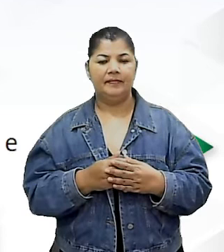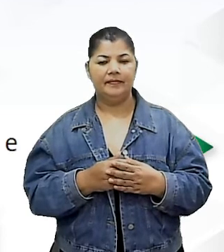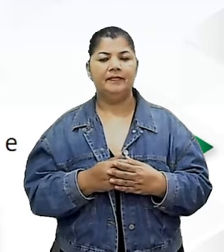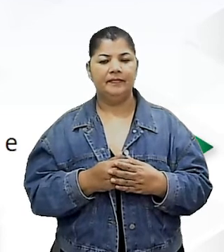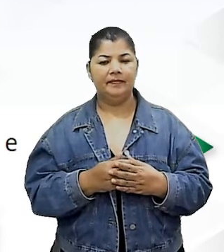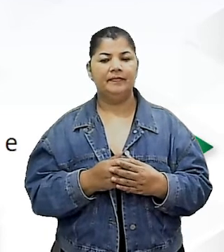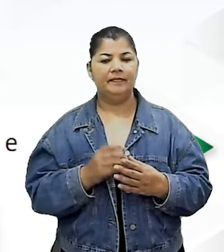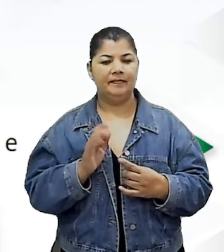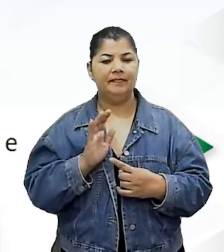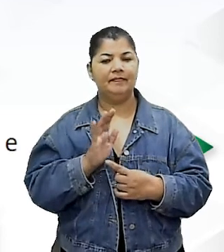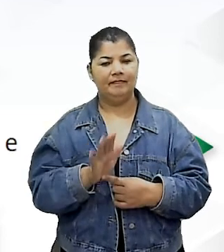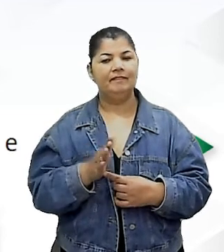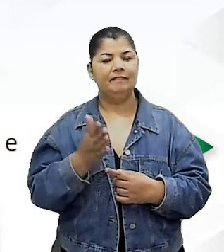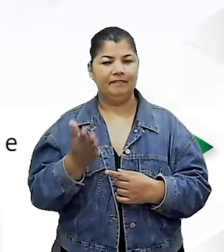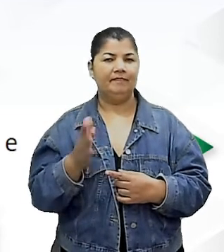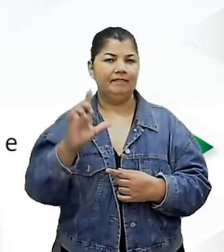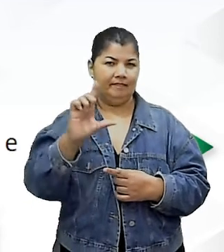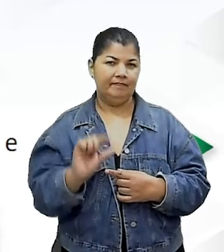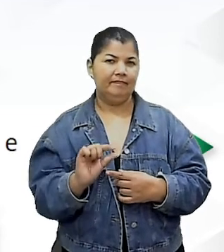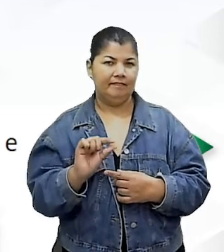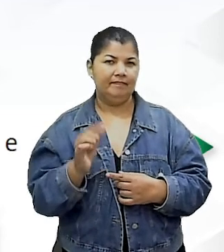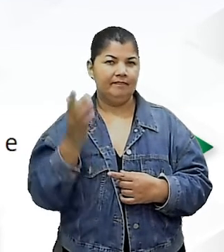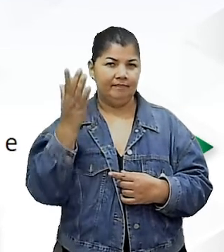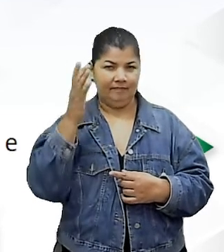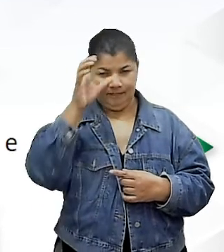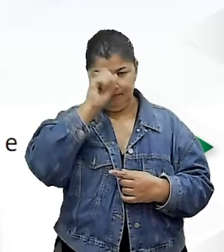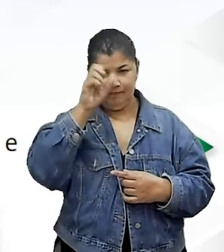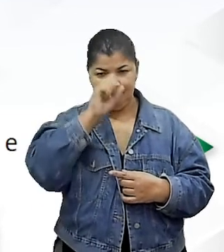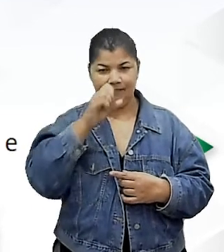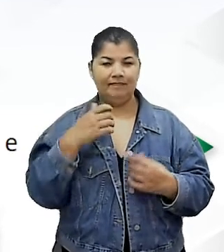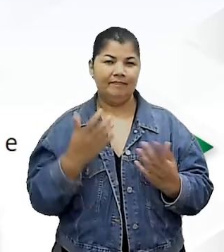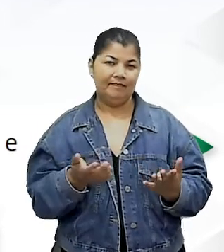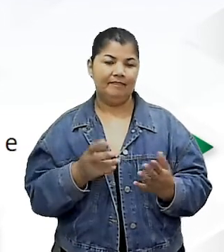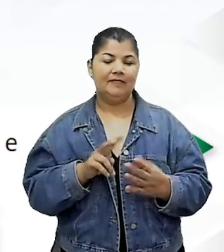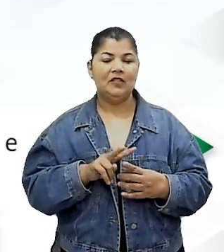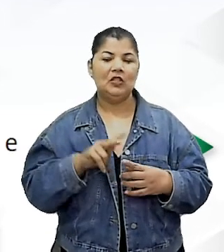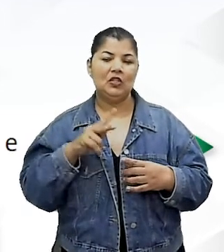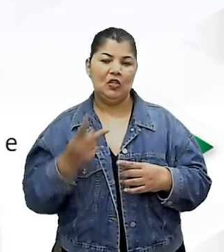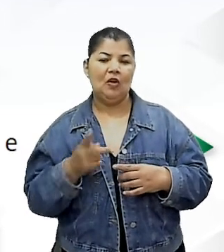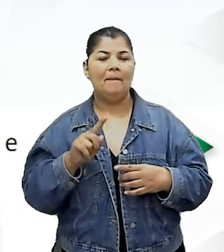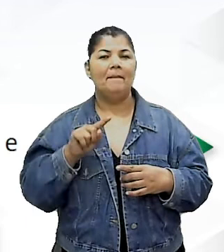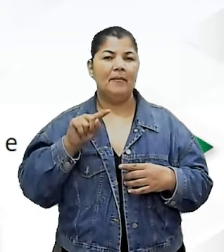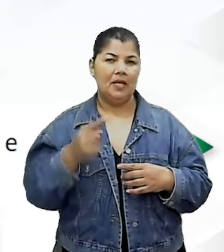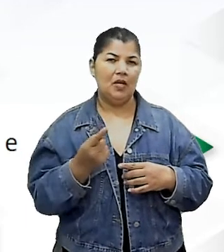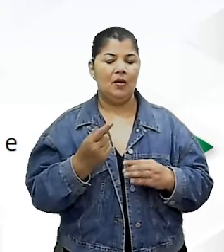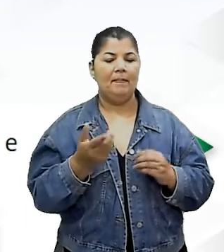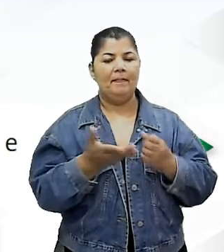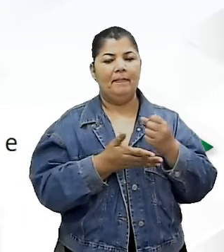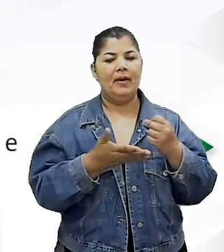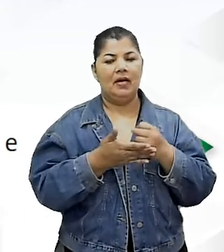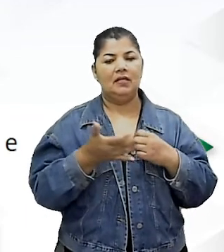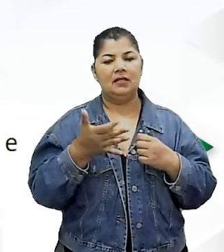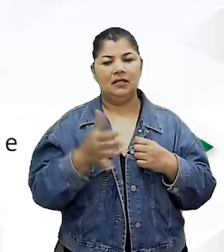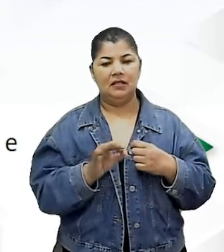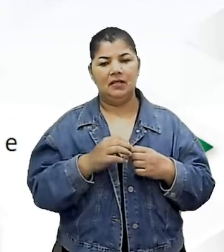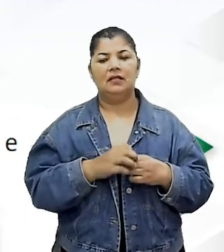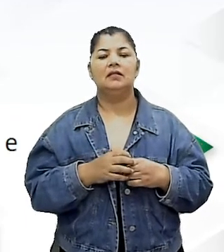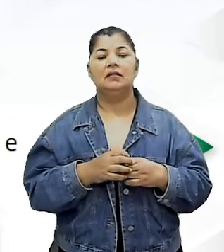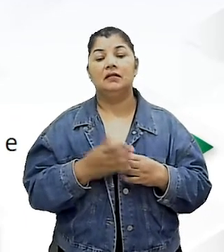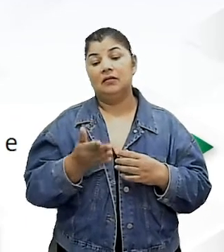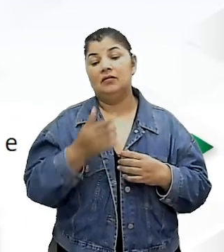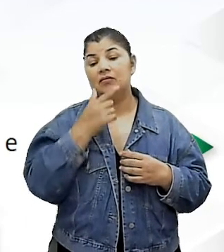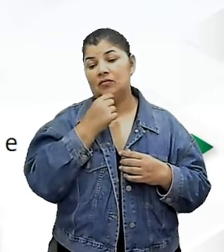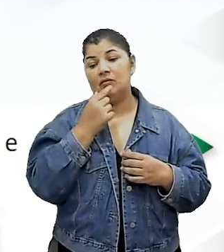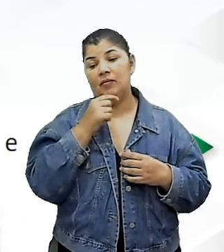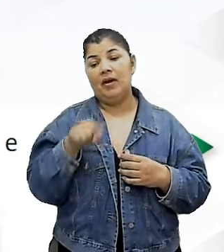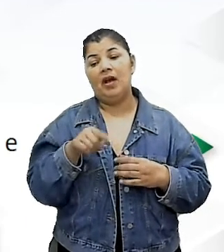sabe agora fazer a redução. Foi só trocar os milhões pela base 10. Quem foi James Watt? Um